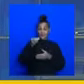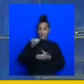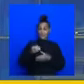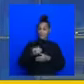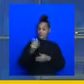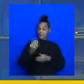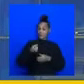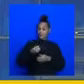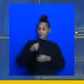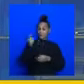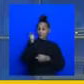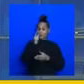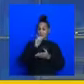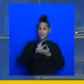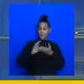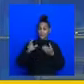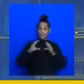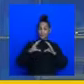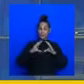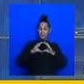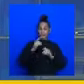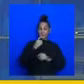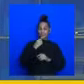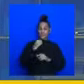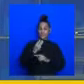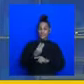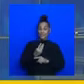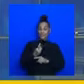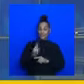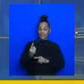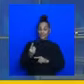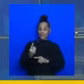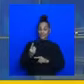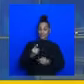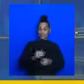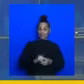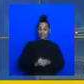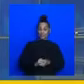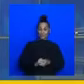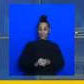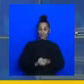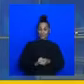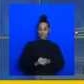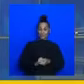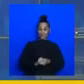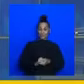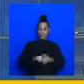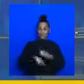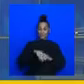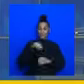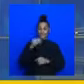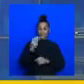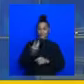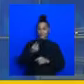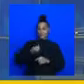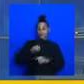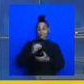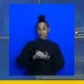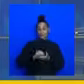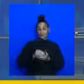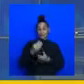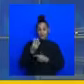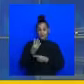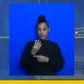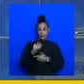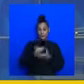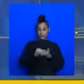4 acertos. Bola vermelha 31. Vermelha número 31. Foram sorteados 3 números, faltam